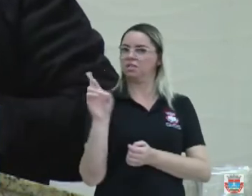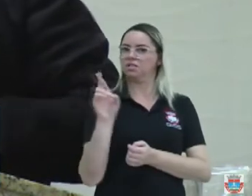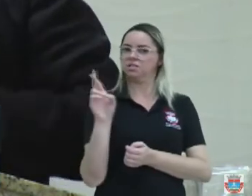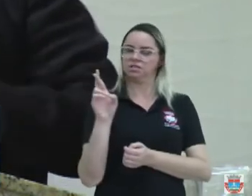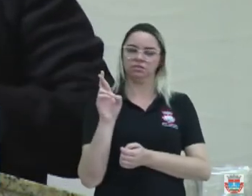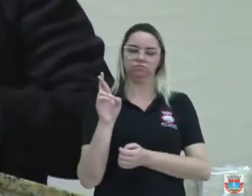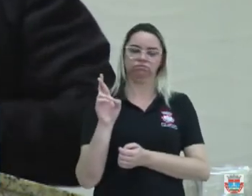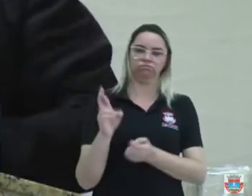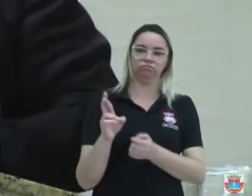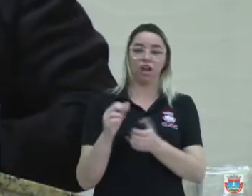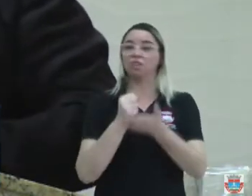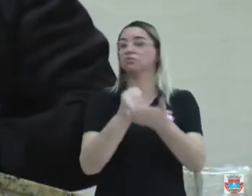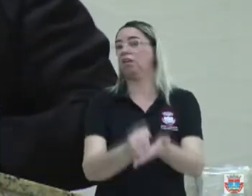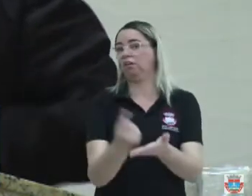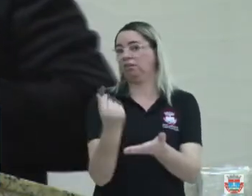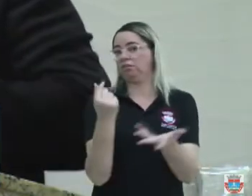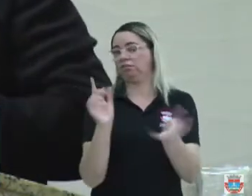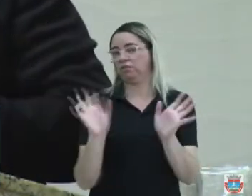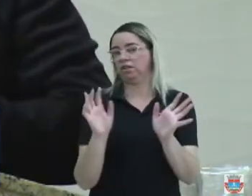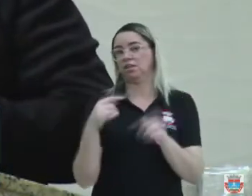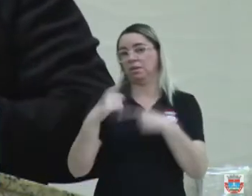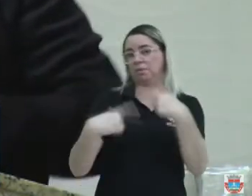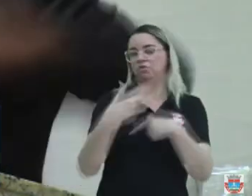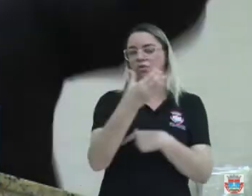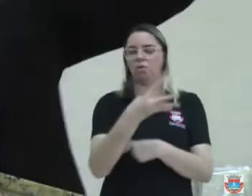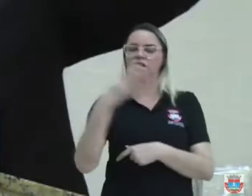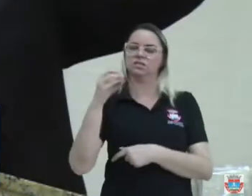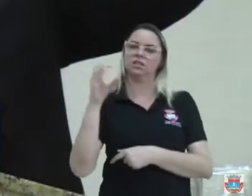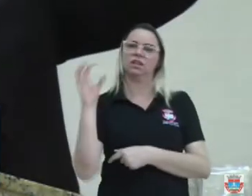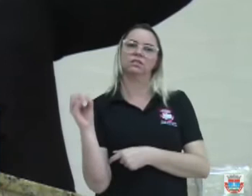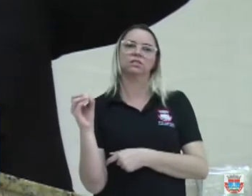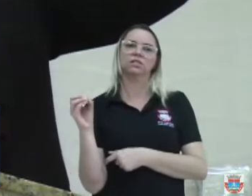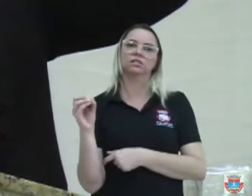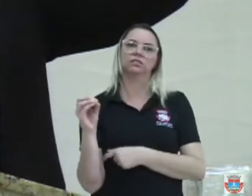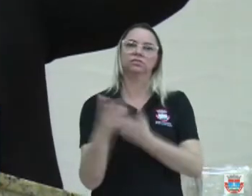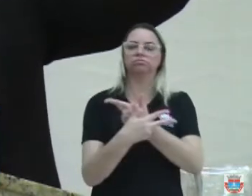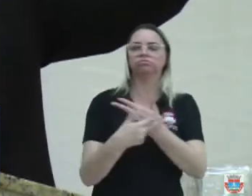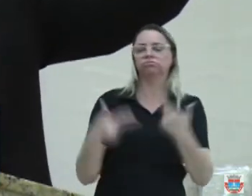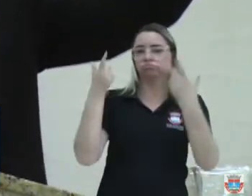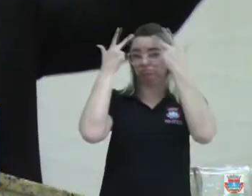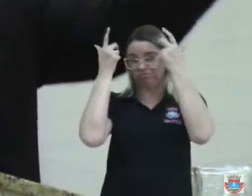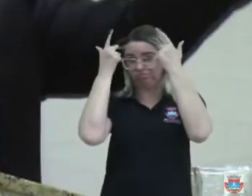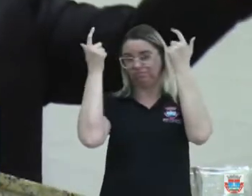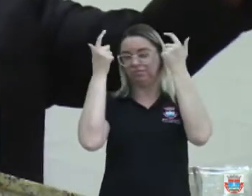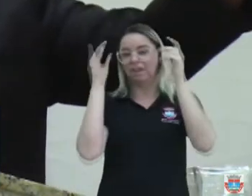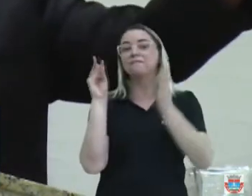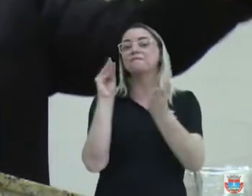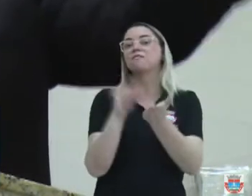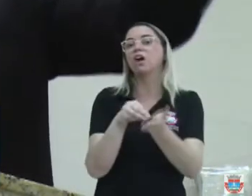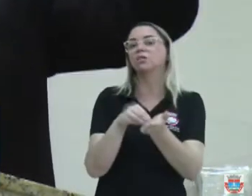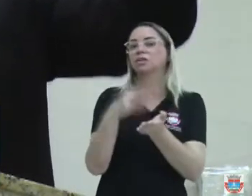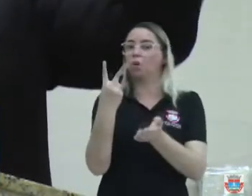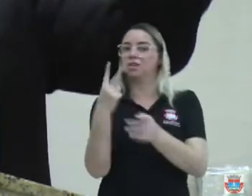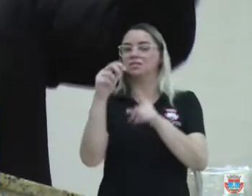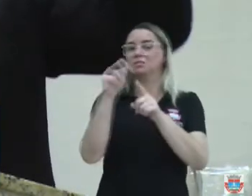Aí depois teve o auxílio de 400. As coisas voltou ao normal. Aí faltando 2 meses para a eleição,